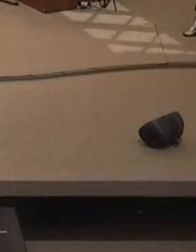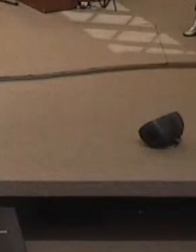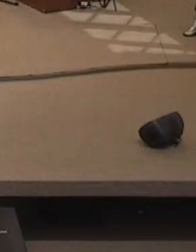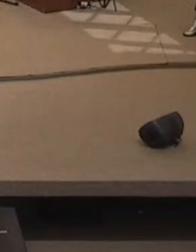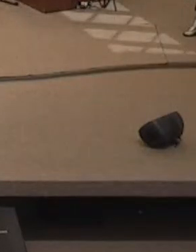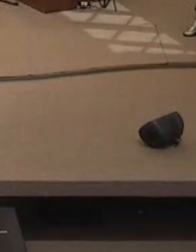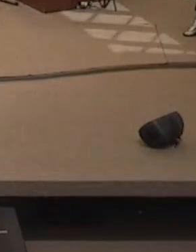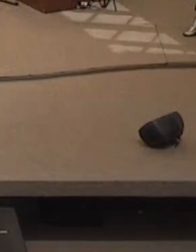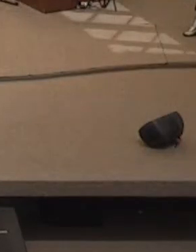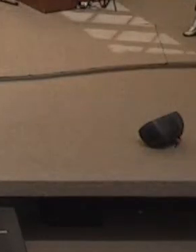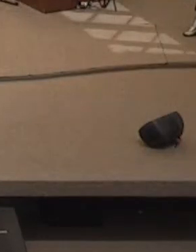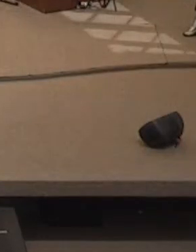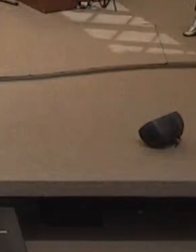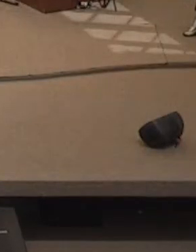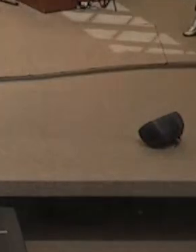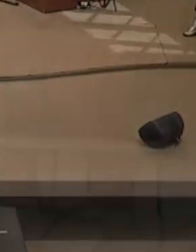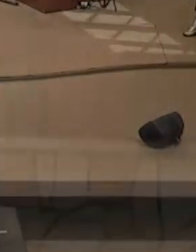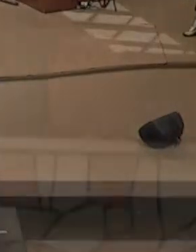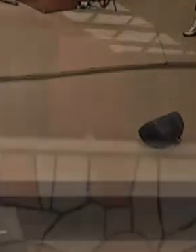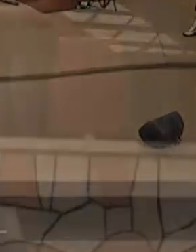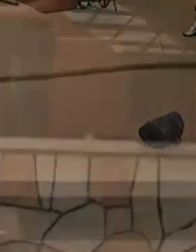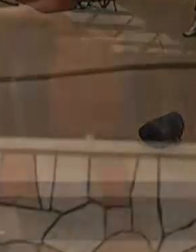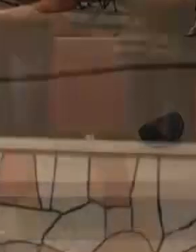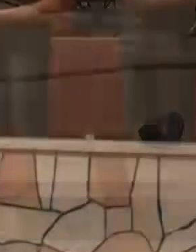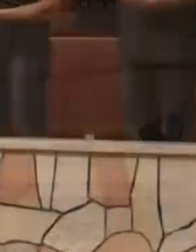coração e toda minha